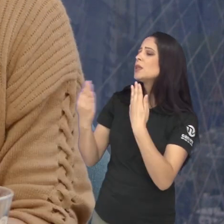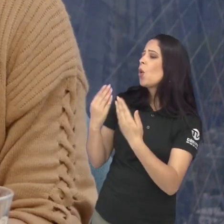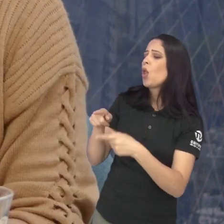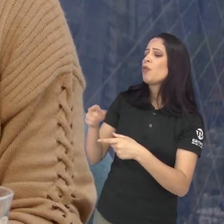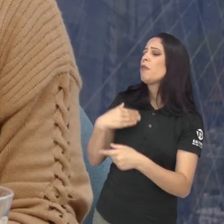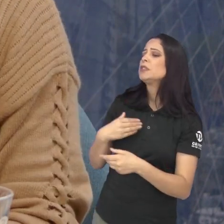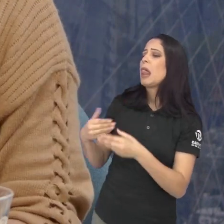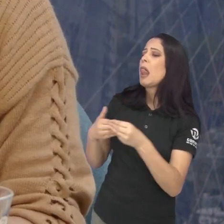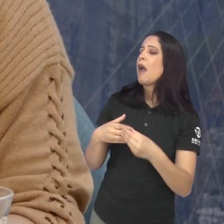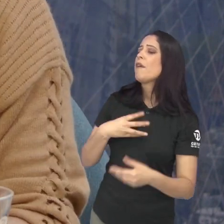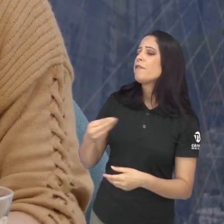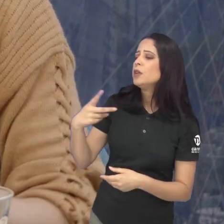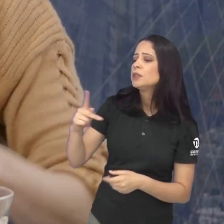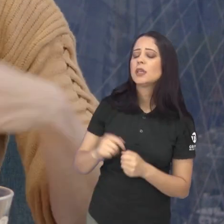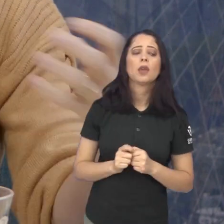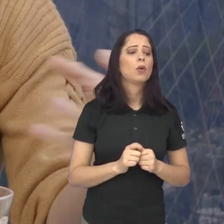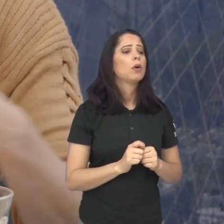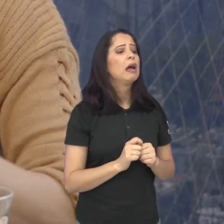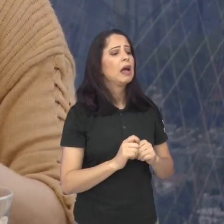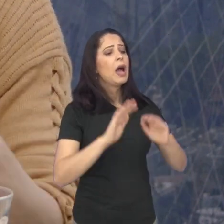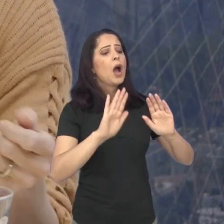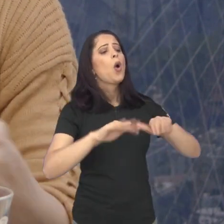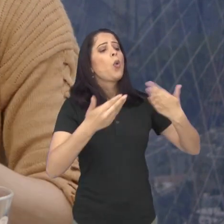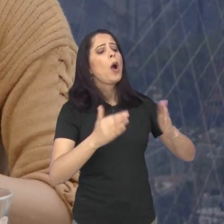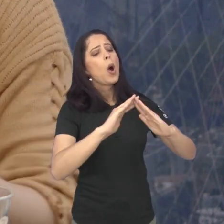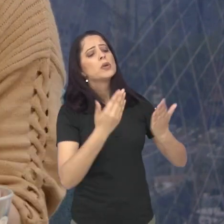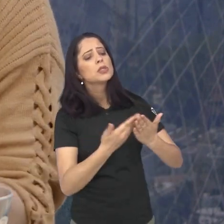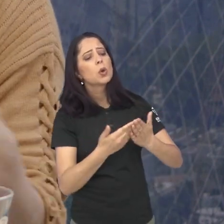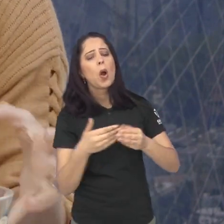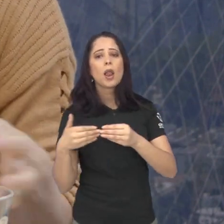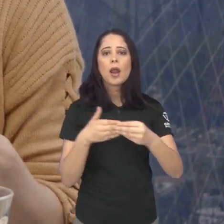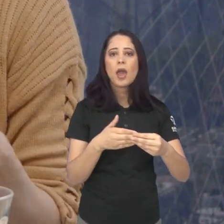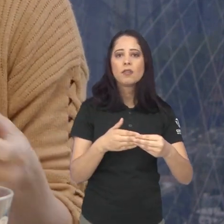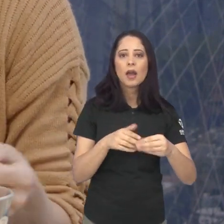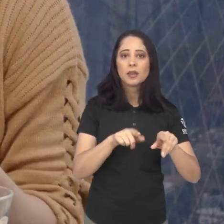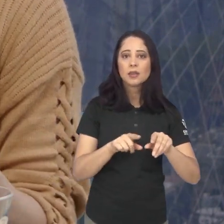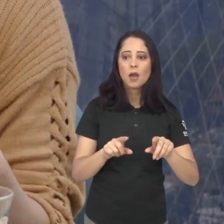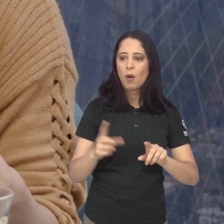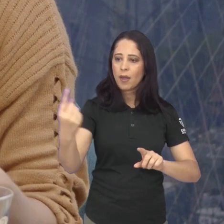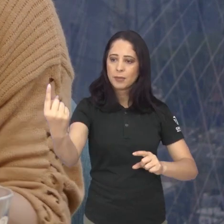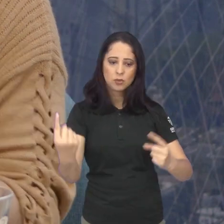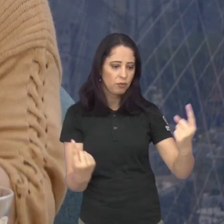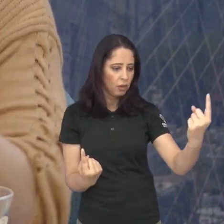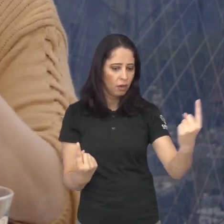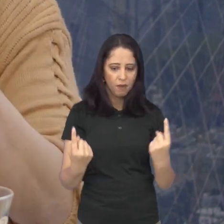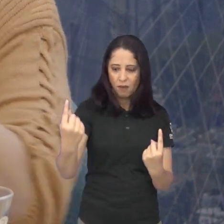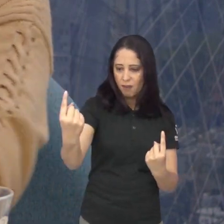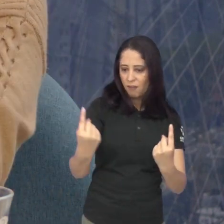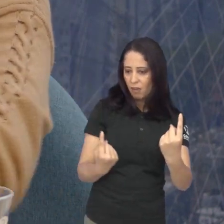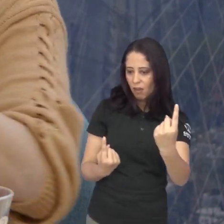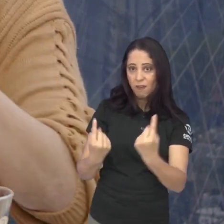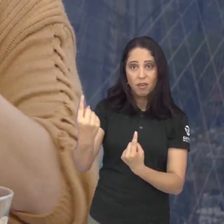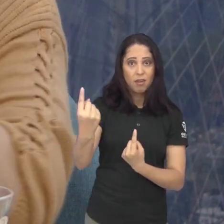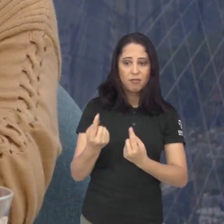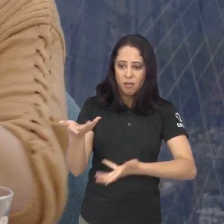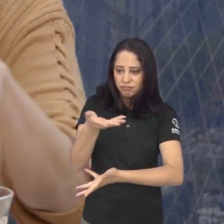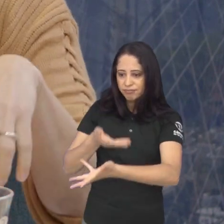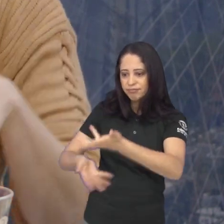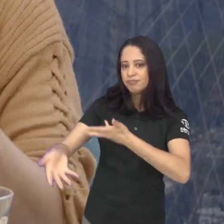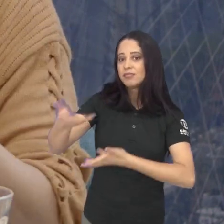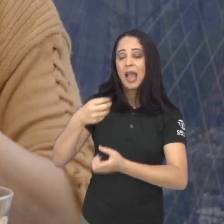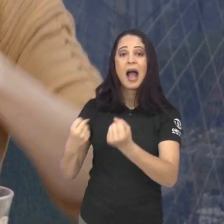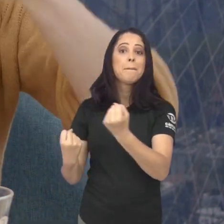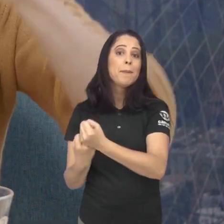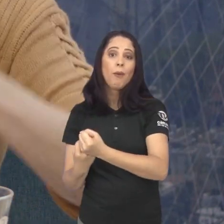neuro? Ah, qual que é a sua escola? E aí, junto, e vai adicionando ali no WhatsApp essa forma de rede de apoio, de